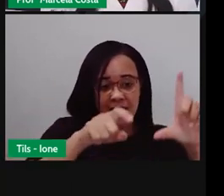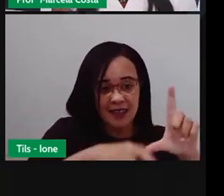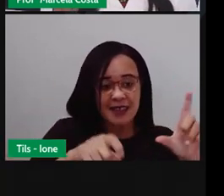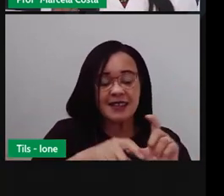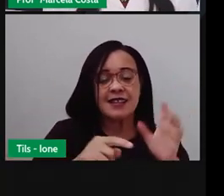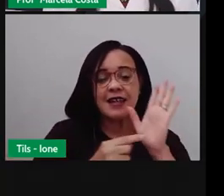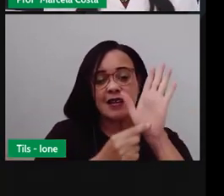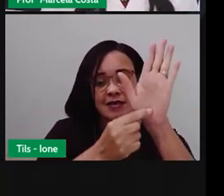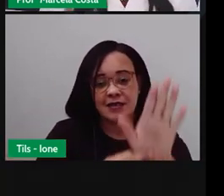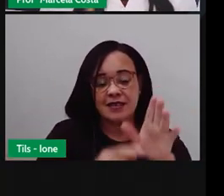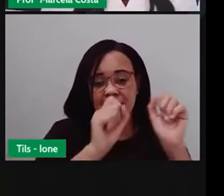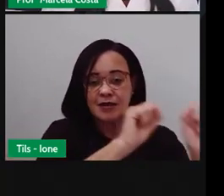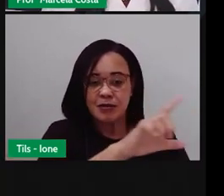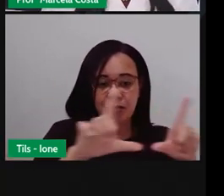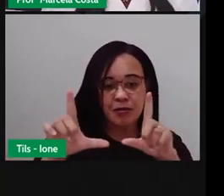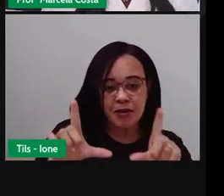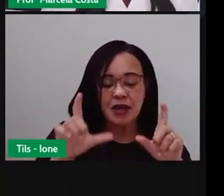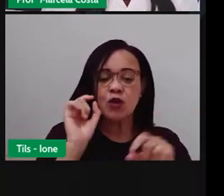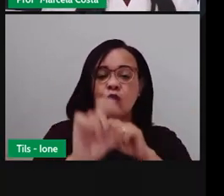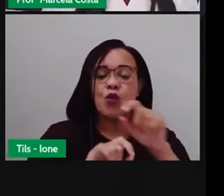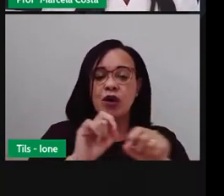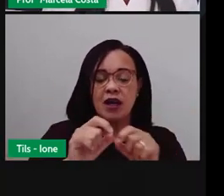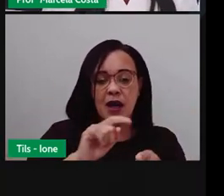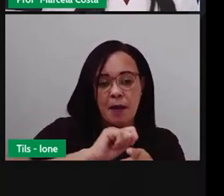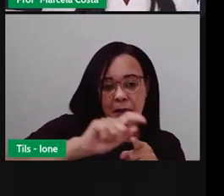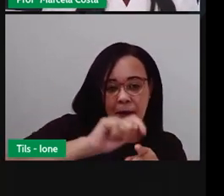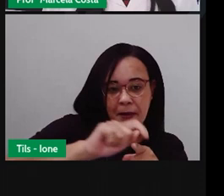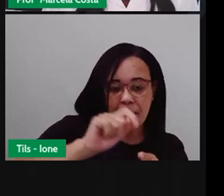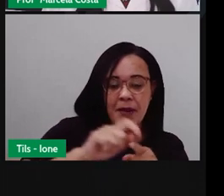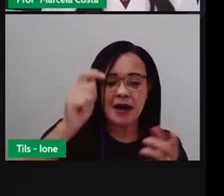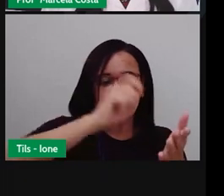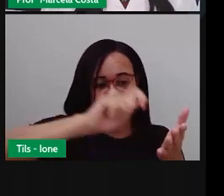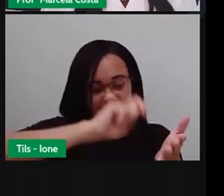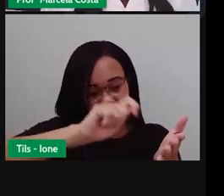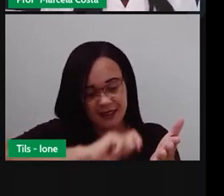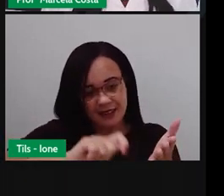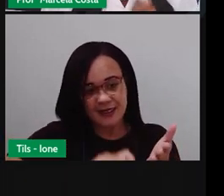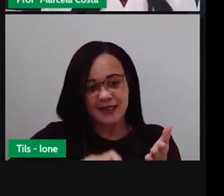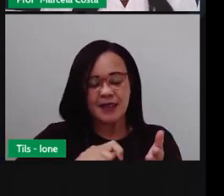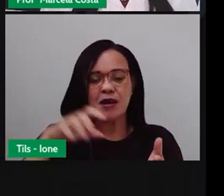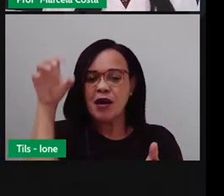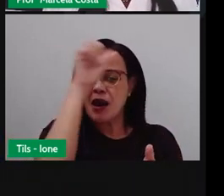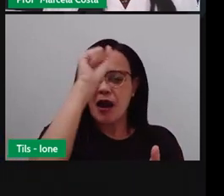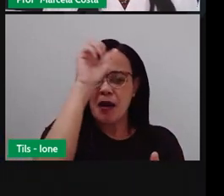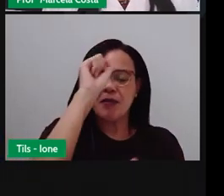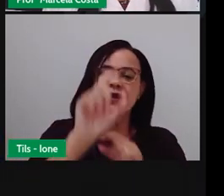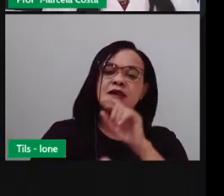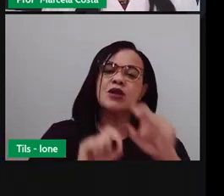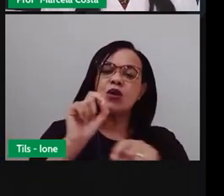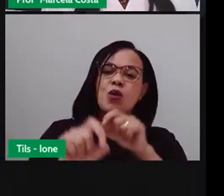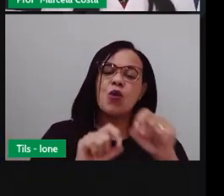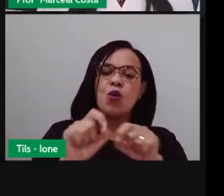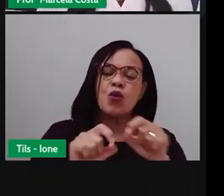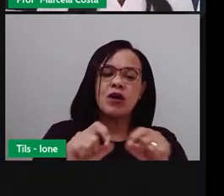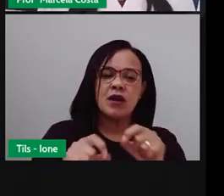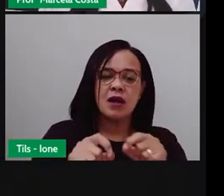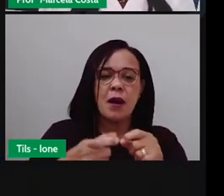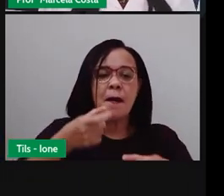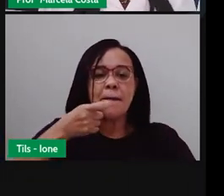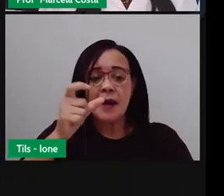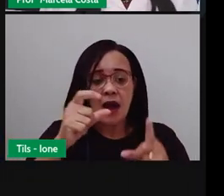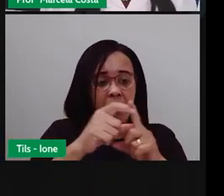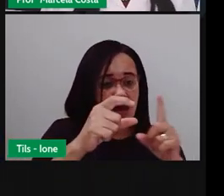representação escrita dos fonemas. Você vai aprender também a segmentar oralmente as palavras